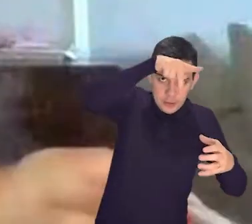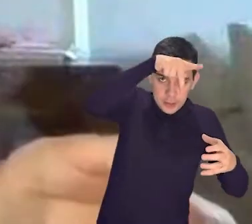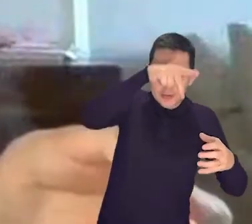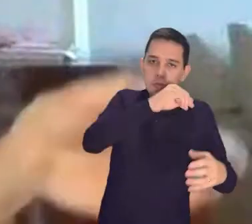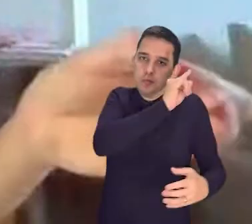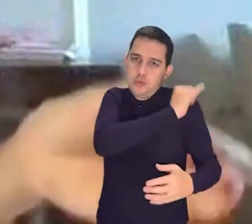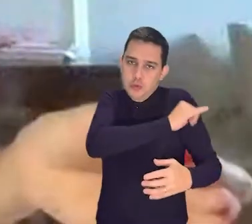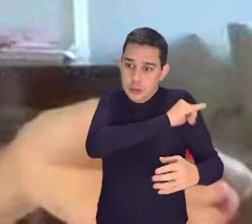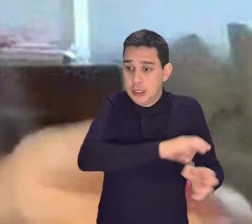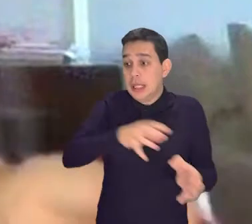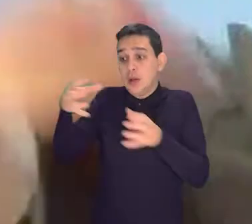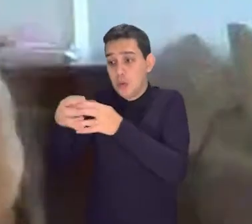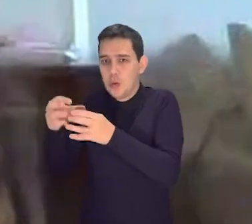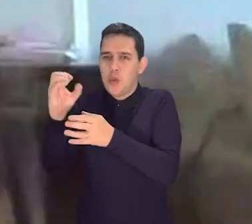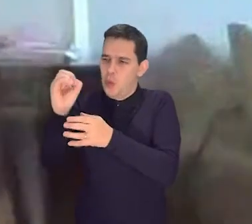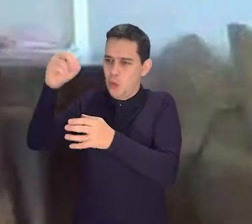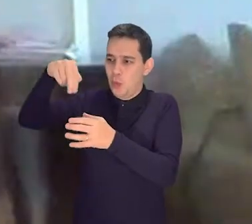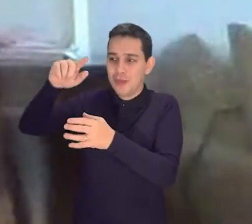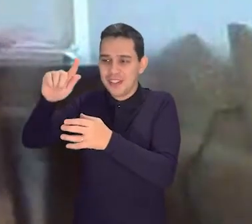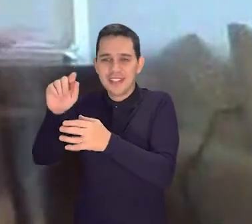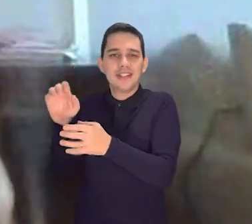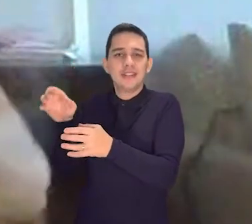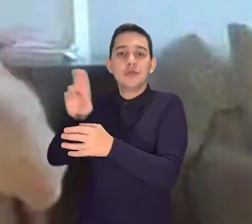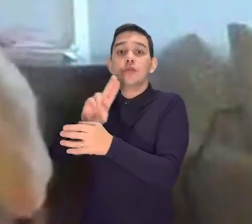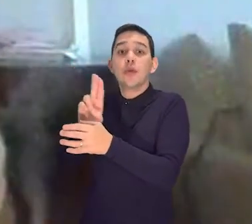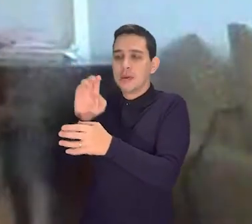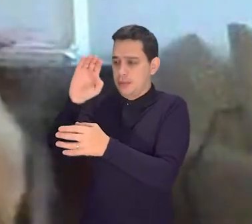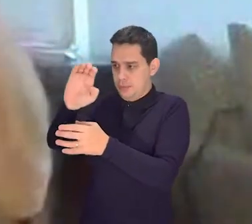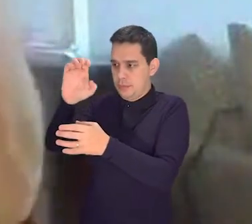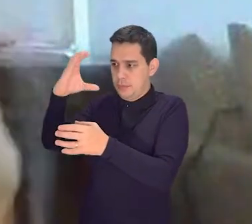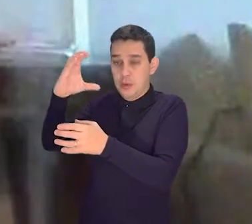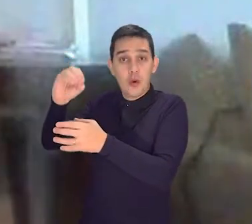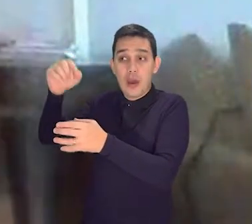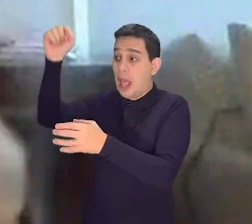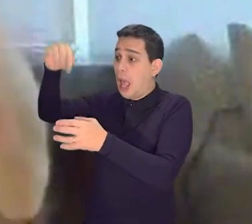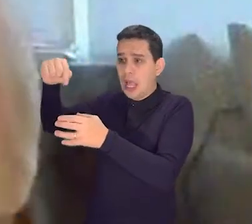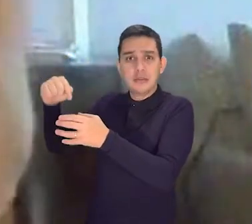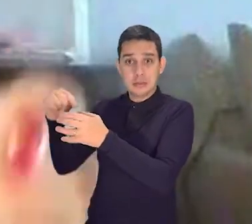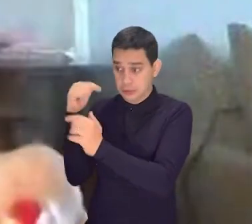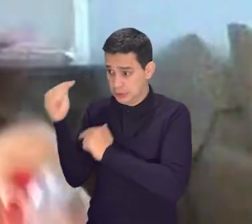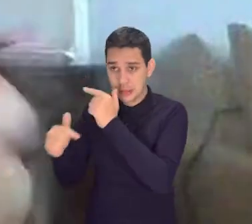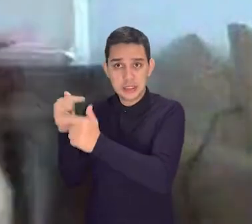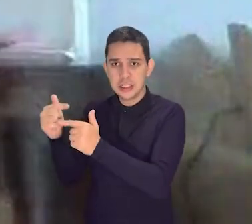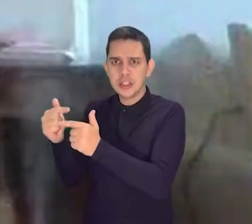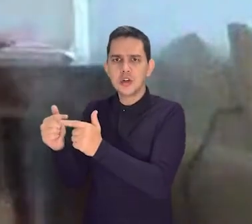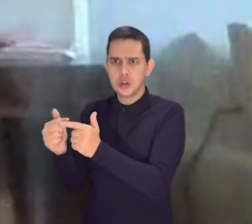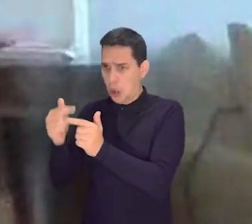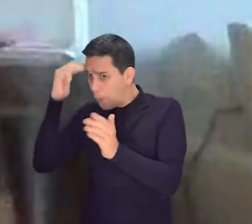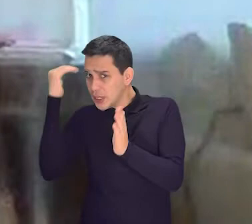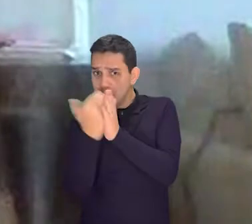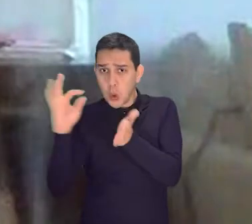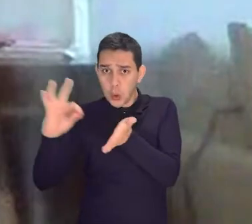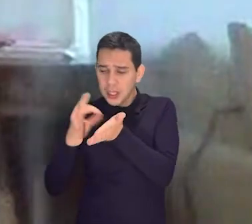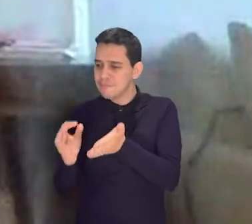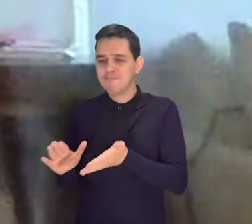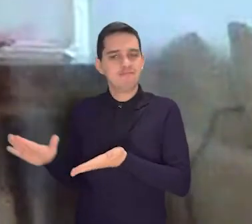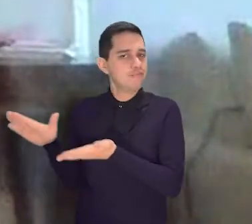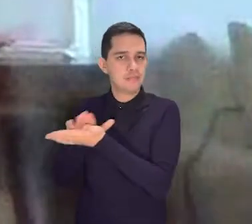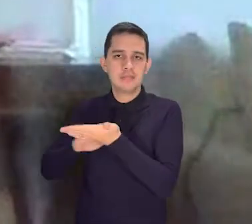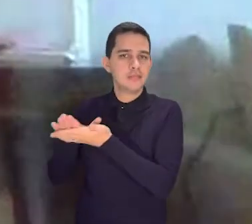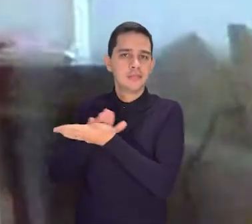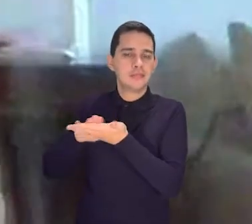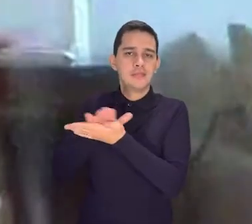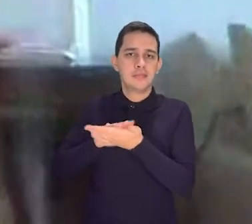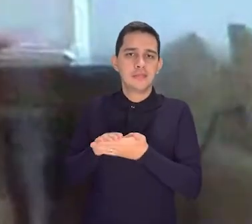entre a Prefeitura do Rio de Janeiro e essa ONG Ecos, não está sendo entregue